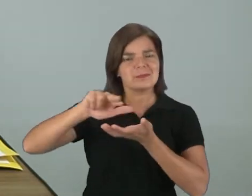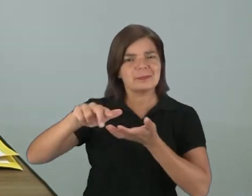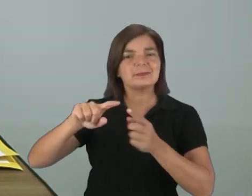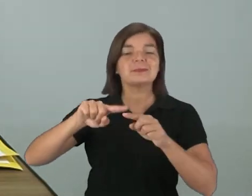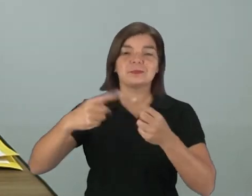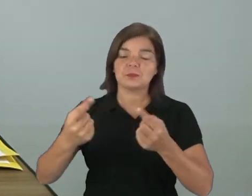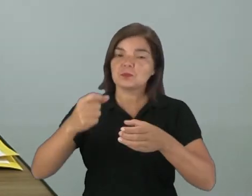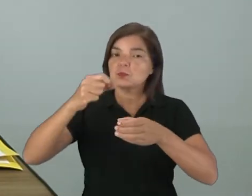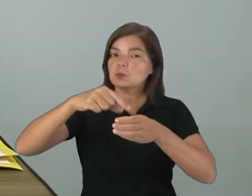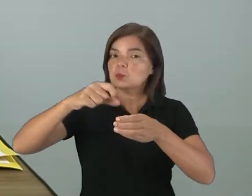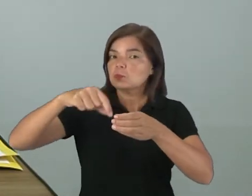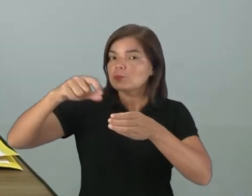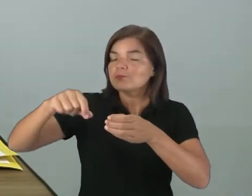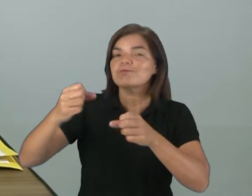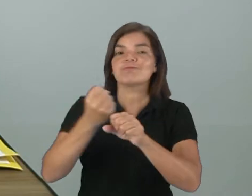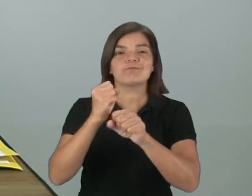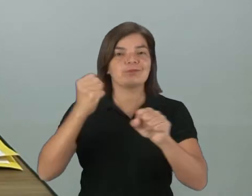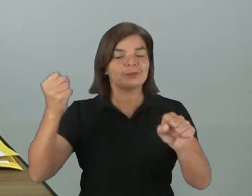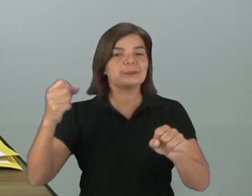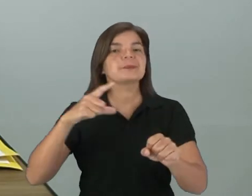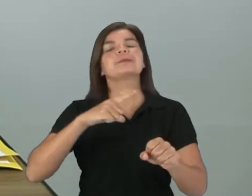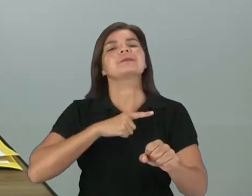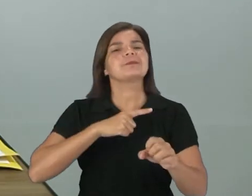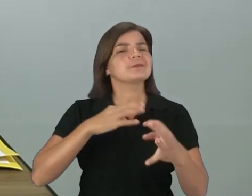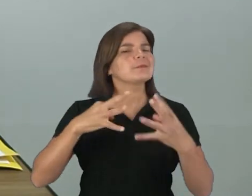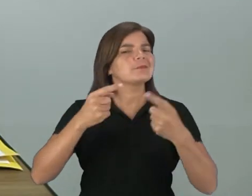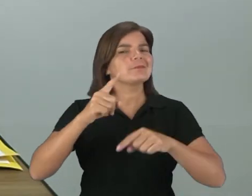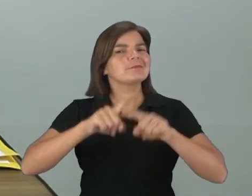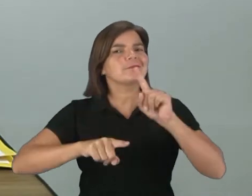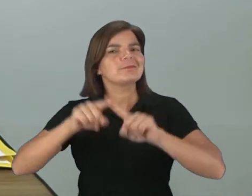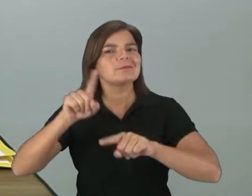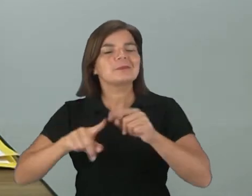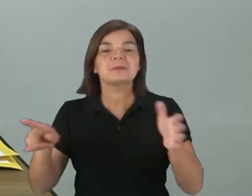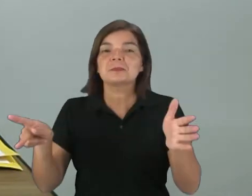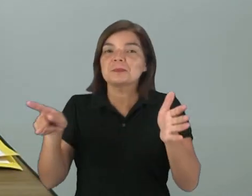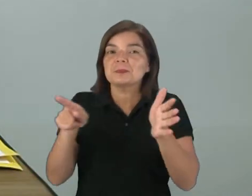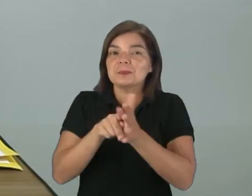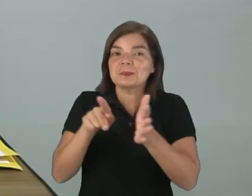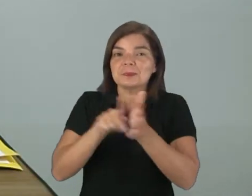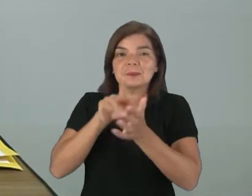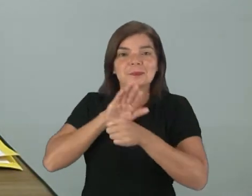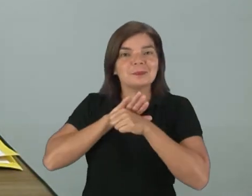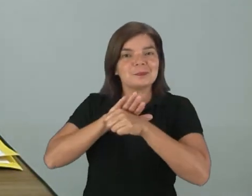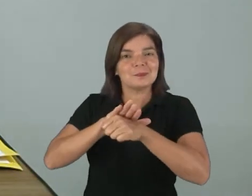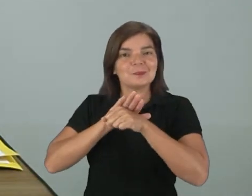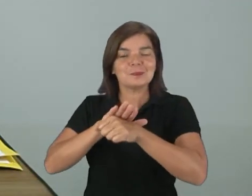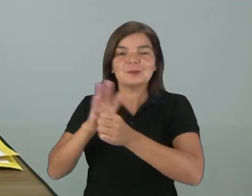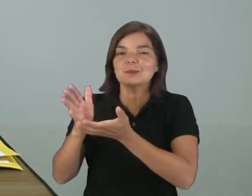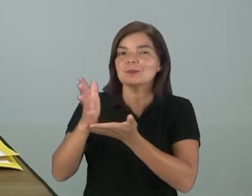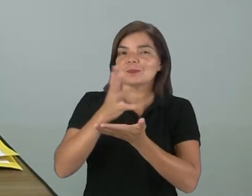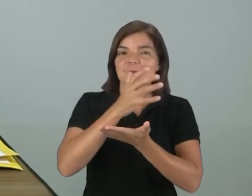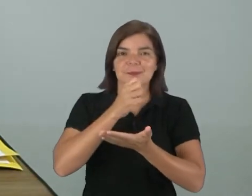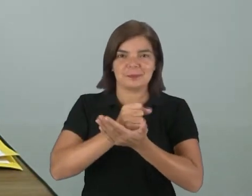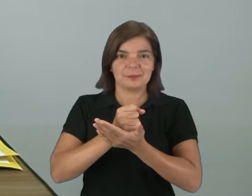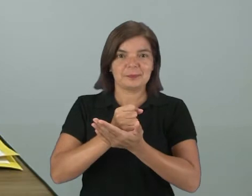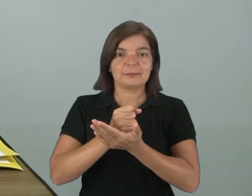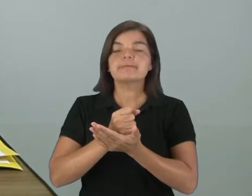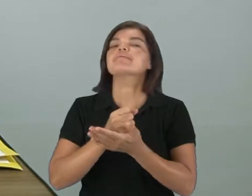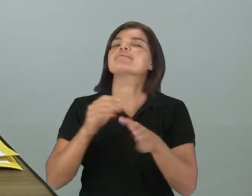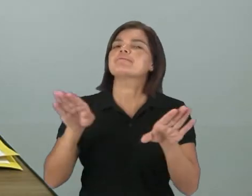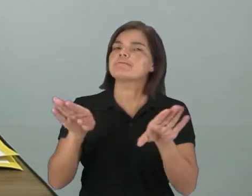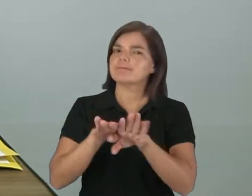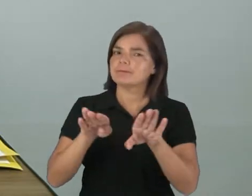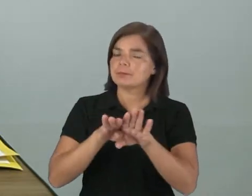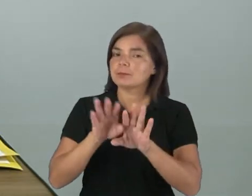grandes plantações têm todo o equipamento que ajuda nessa colheita, certo? Ela pode